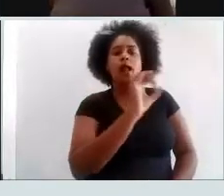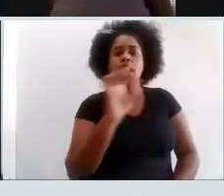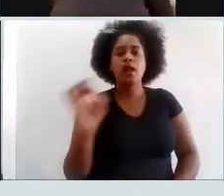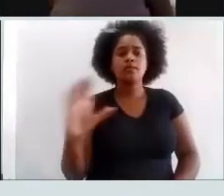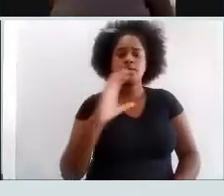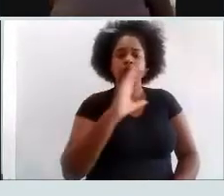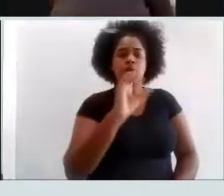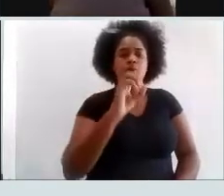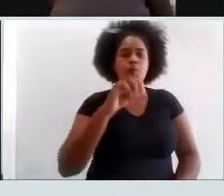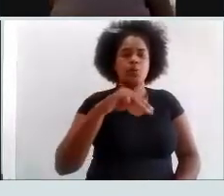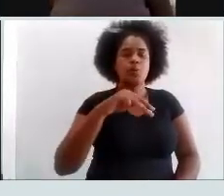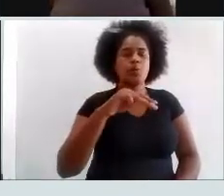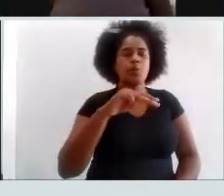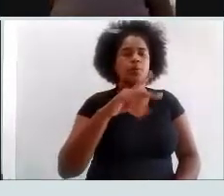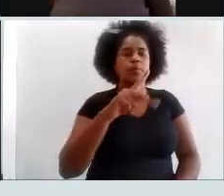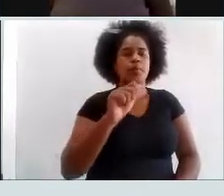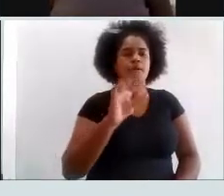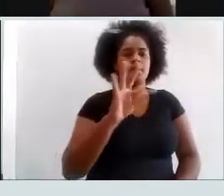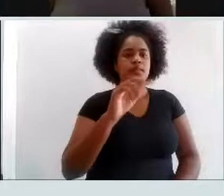nota final, que é a sua, né?